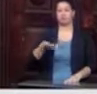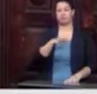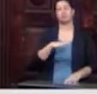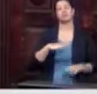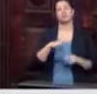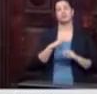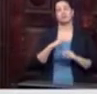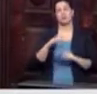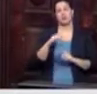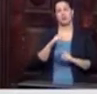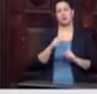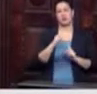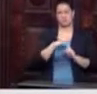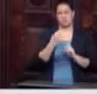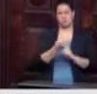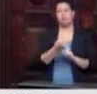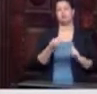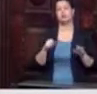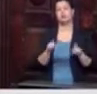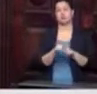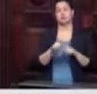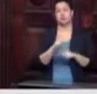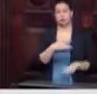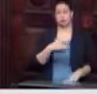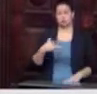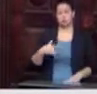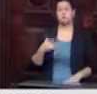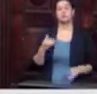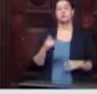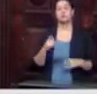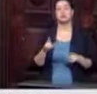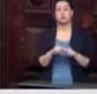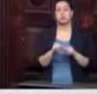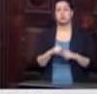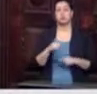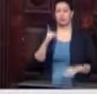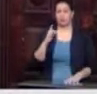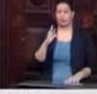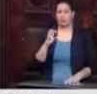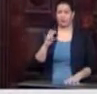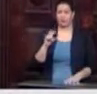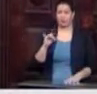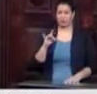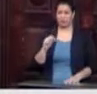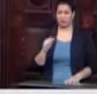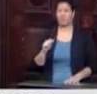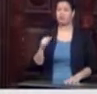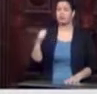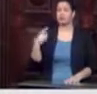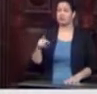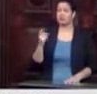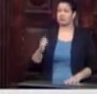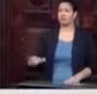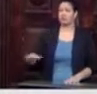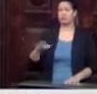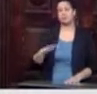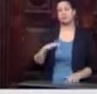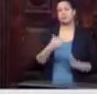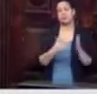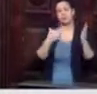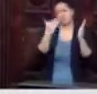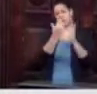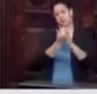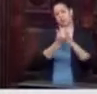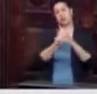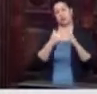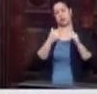inclui saúde, previdência e assistência social. O orçamento dessas áreas é superior ao que é gasto